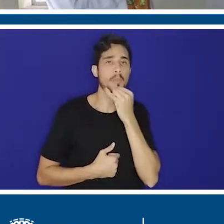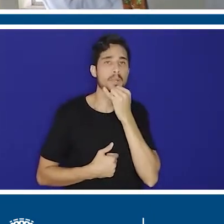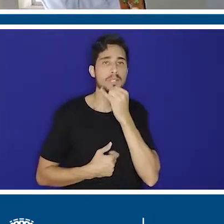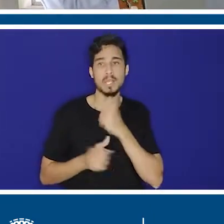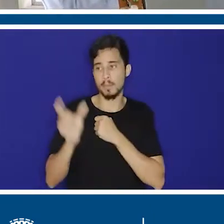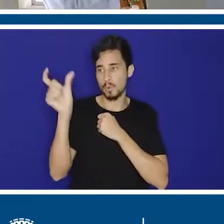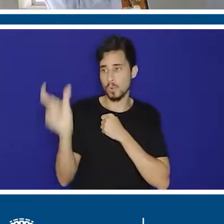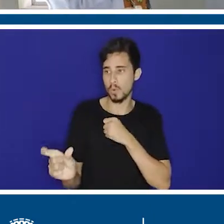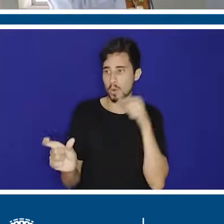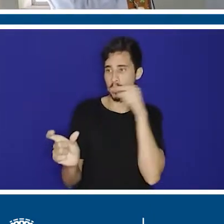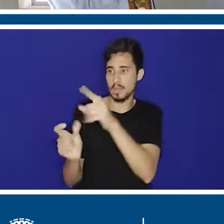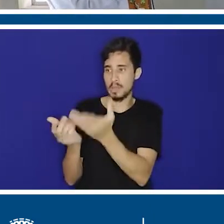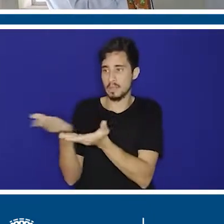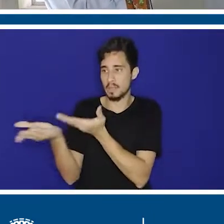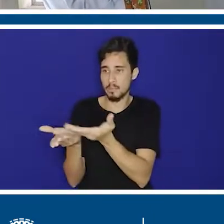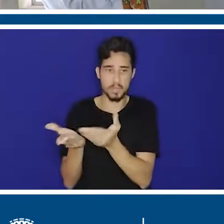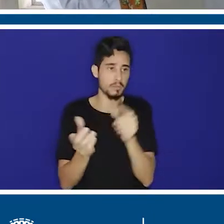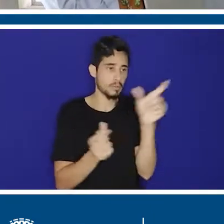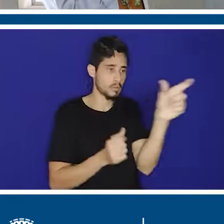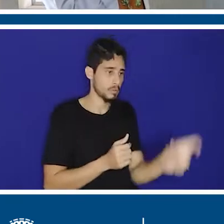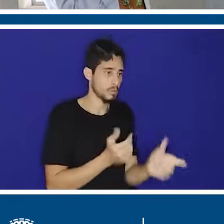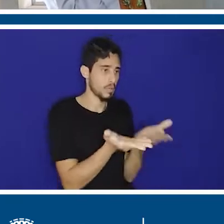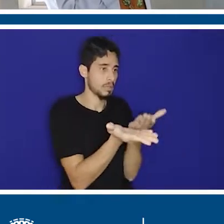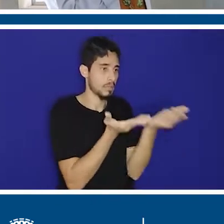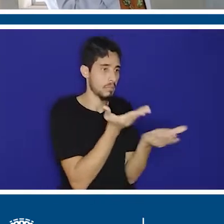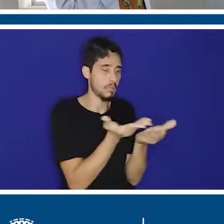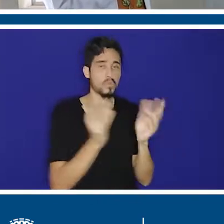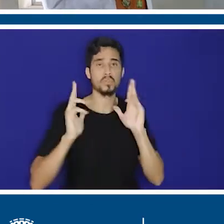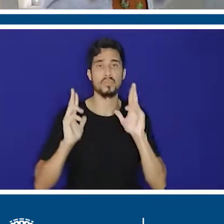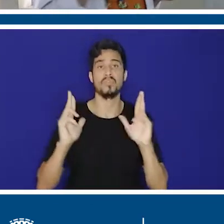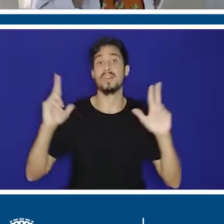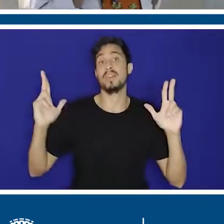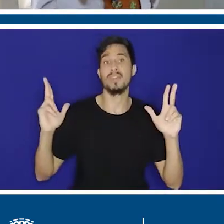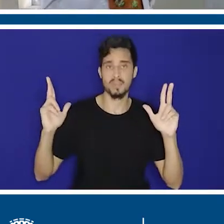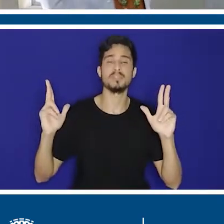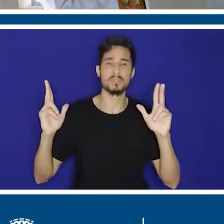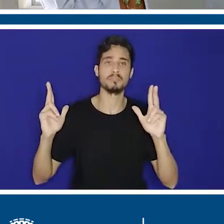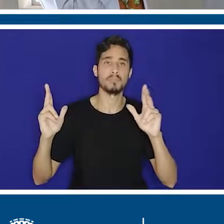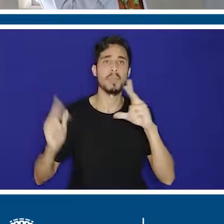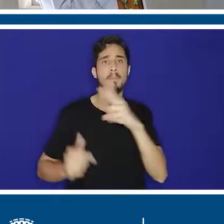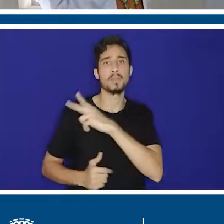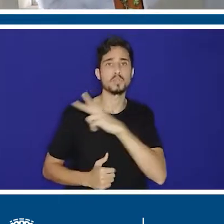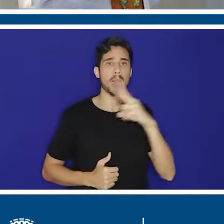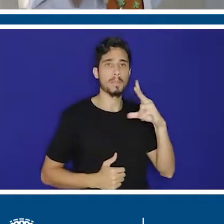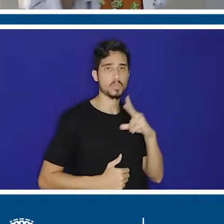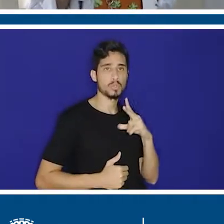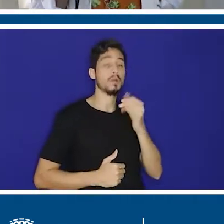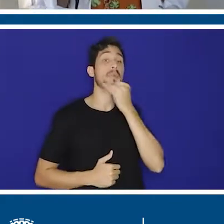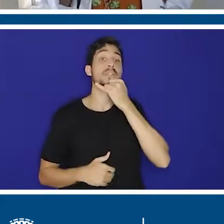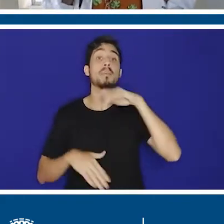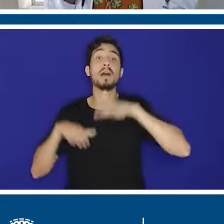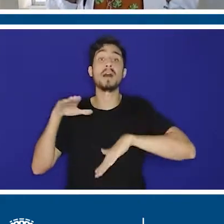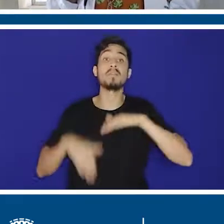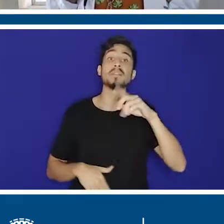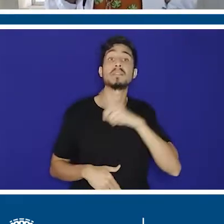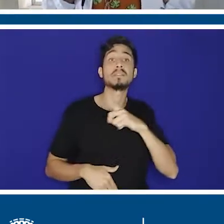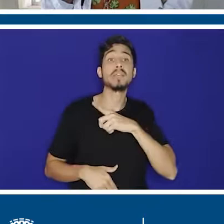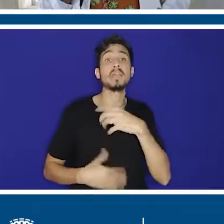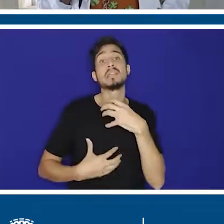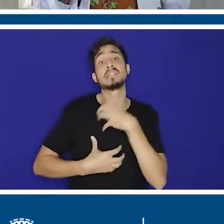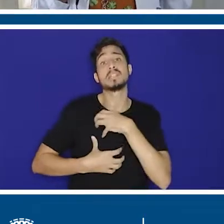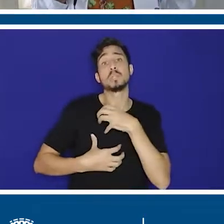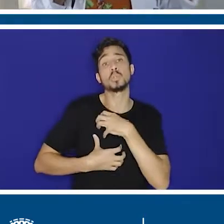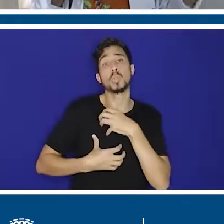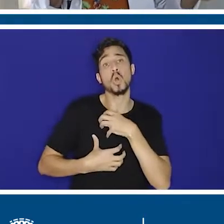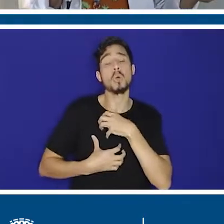quê? Então, às vezes eu tenho ali o sintoma, né, ali no centro, e eu tenho problema de saúde que a